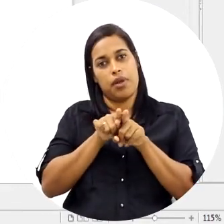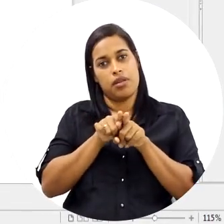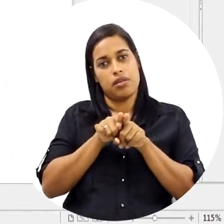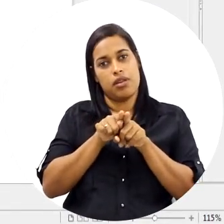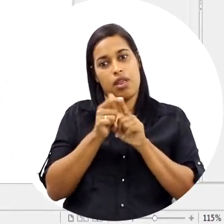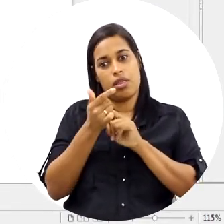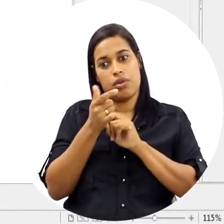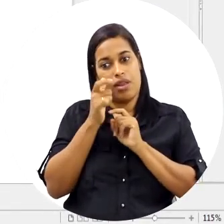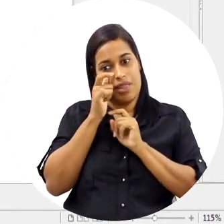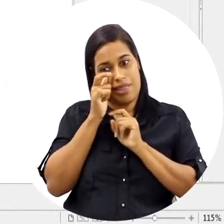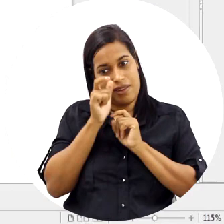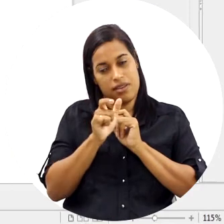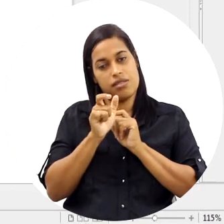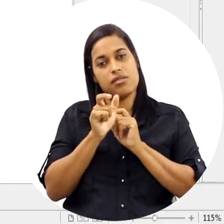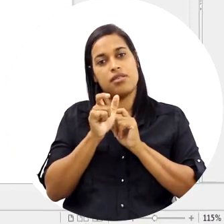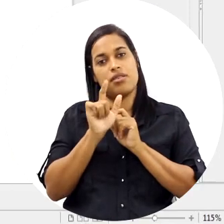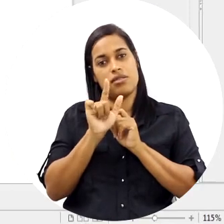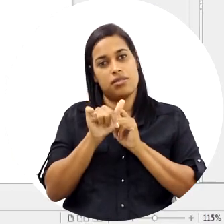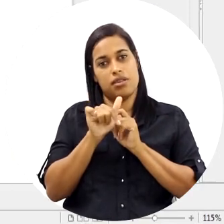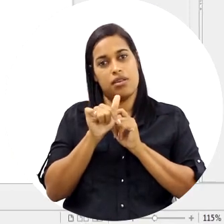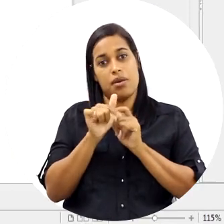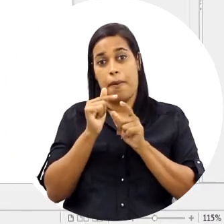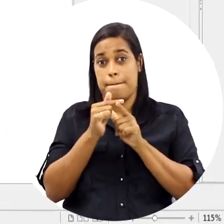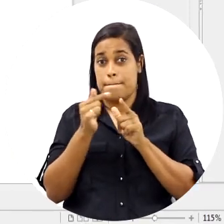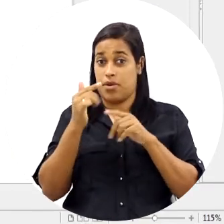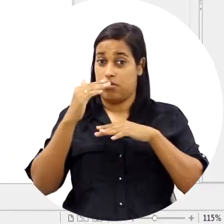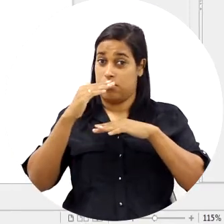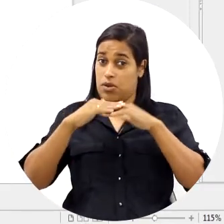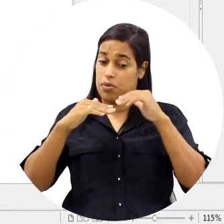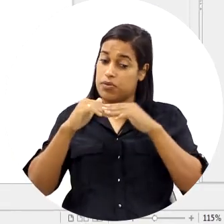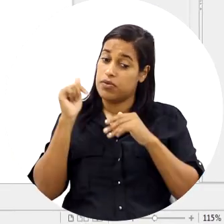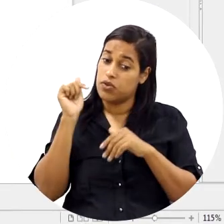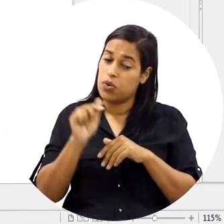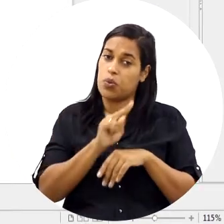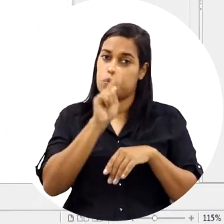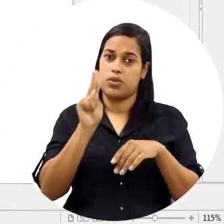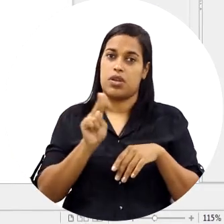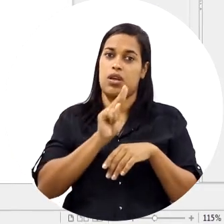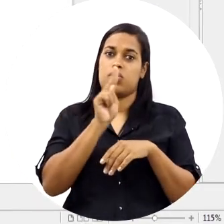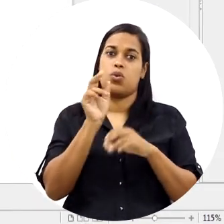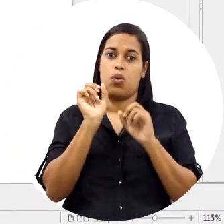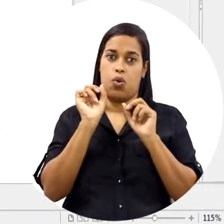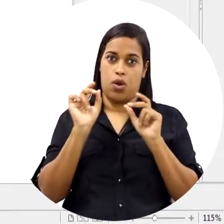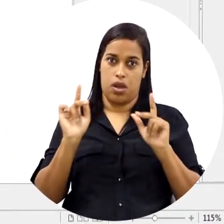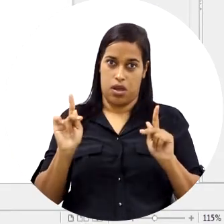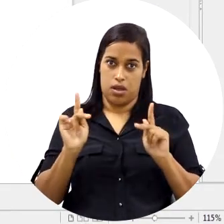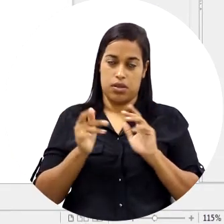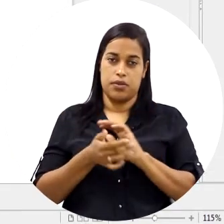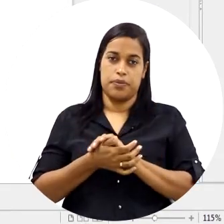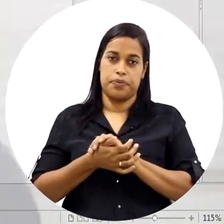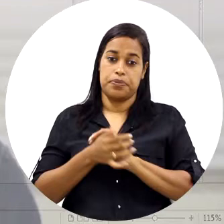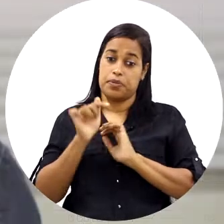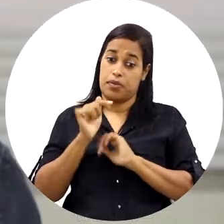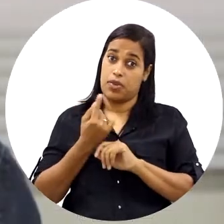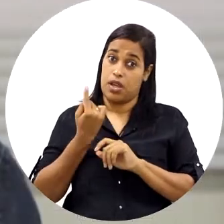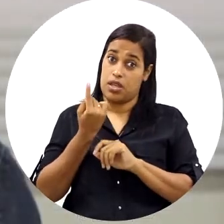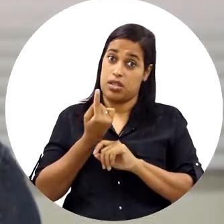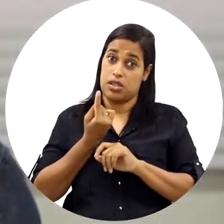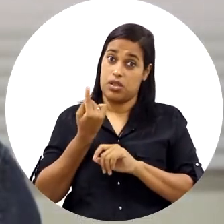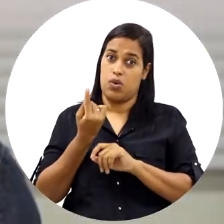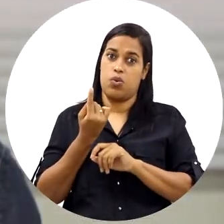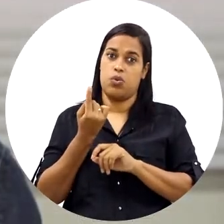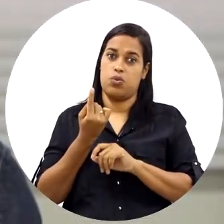tão interessante, é mais profissional utilizar esse recurso. Ok? Então, esse é um dos itens que a